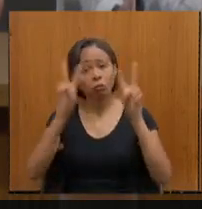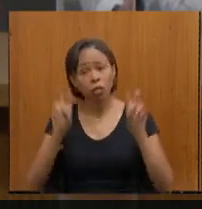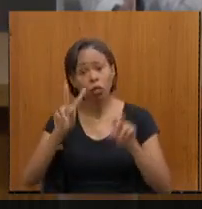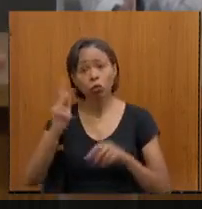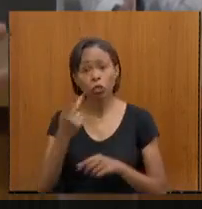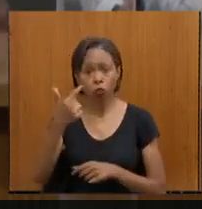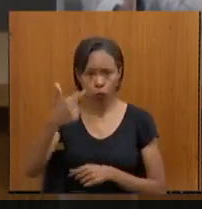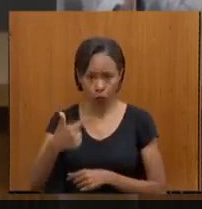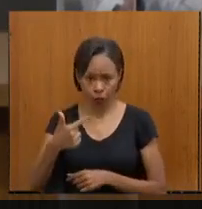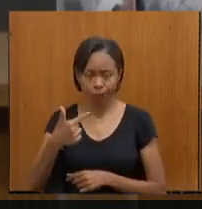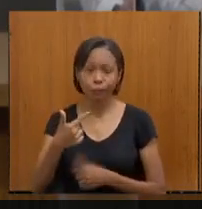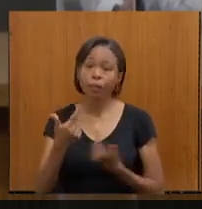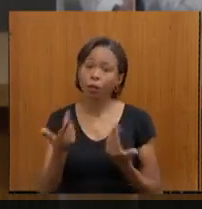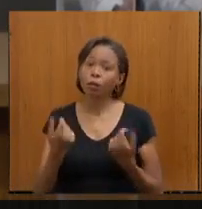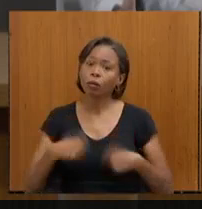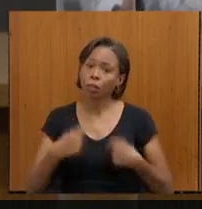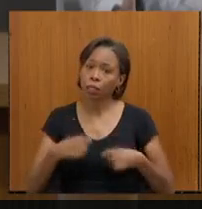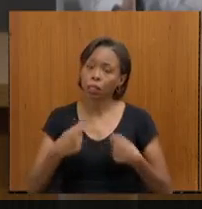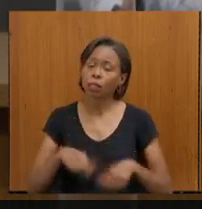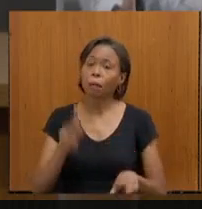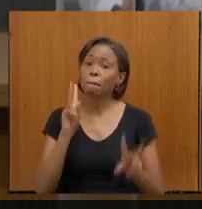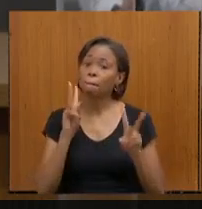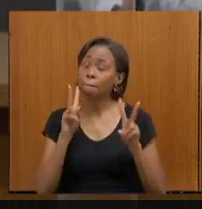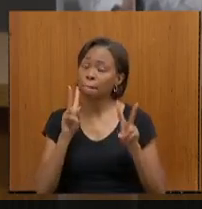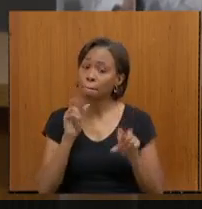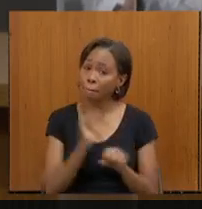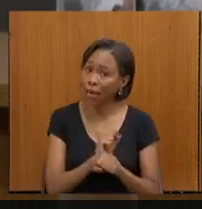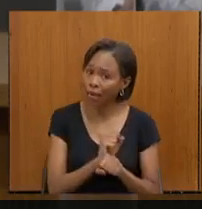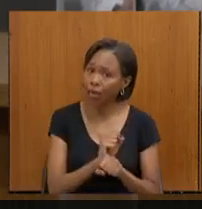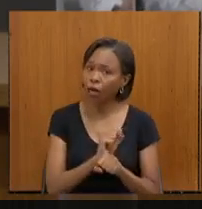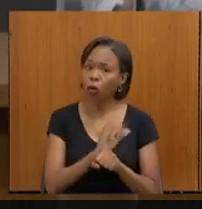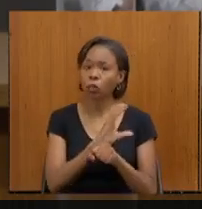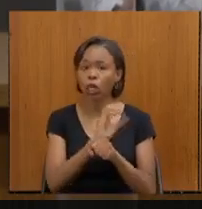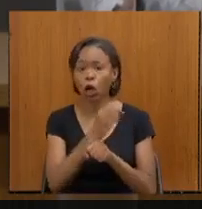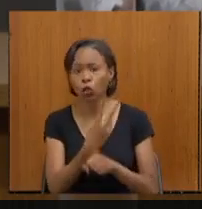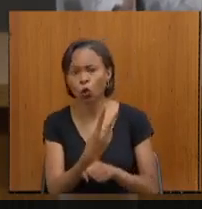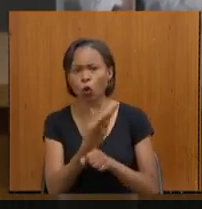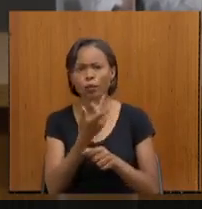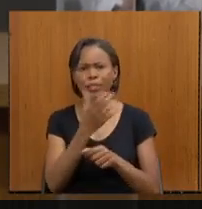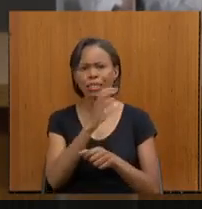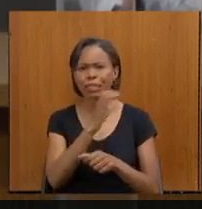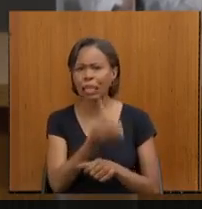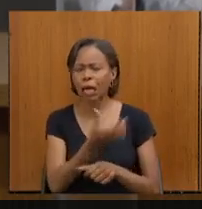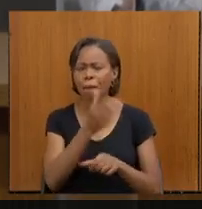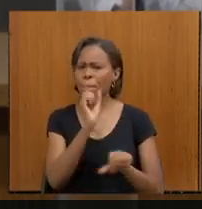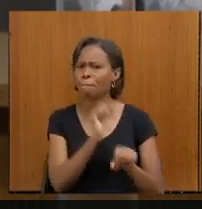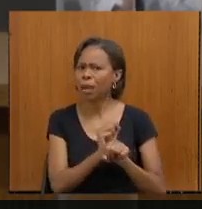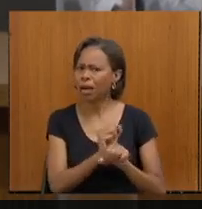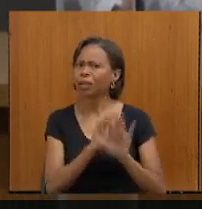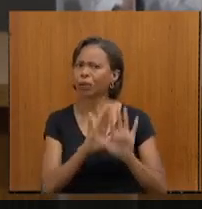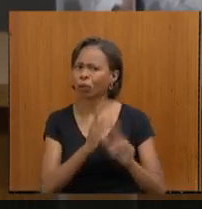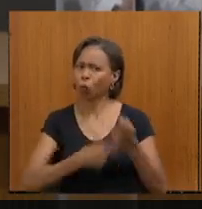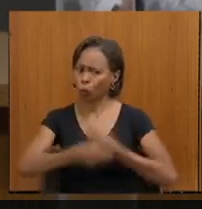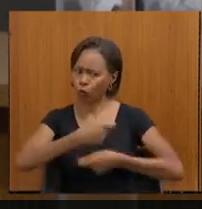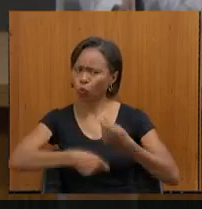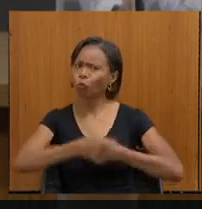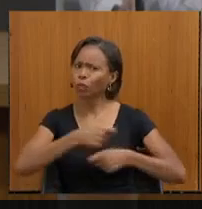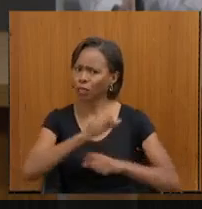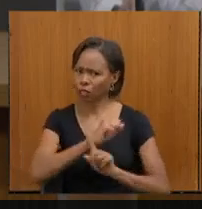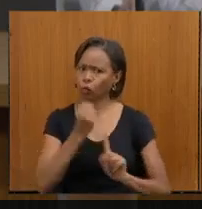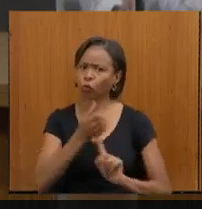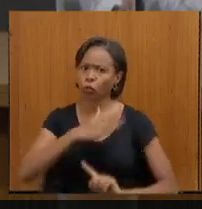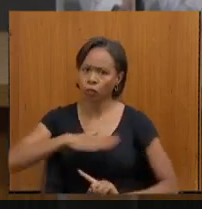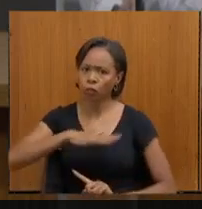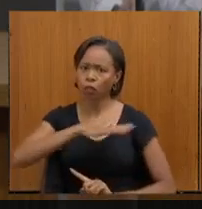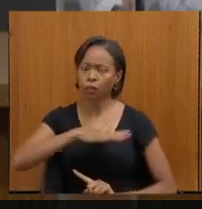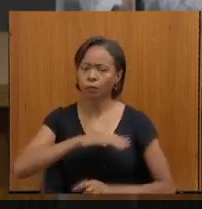hidrogênio então a gente precisa descarbonizar a nossa a nossa economia a nossa sociedade e aí por favor